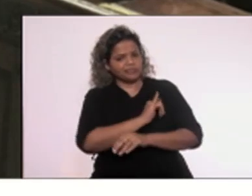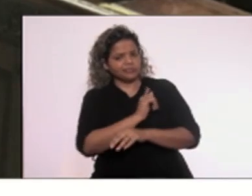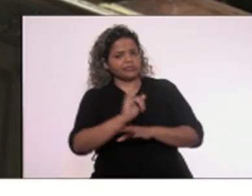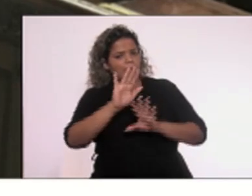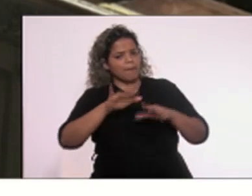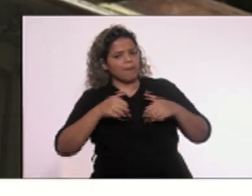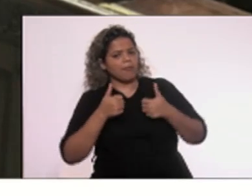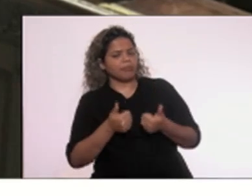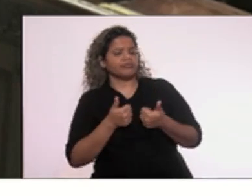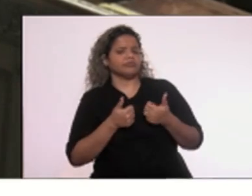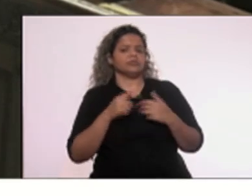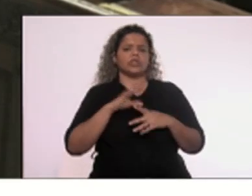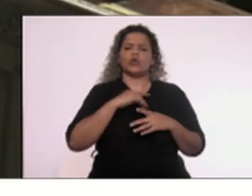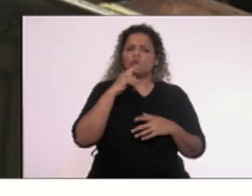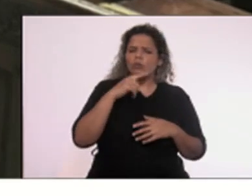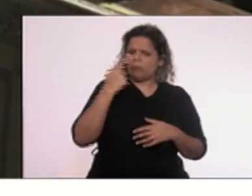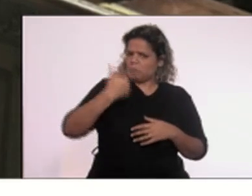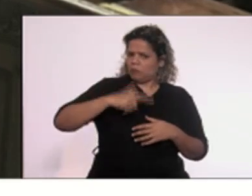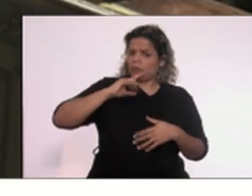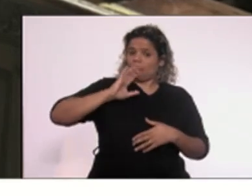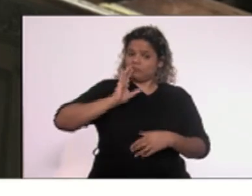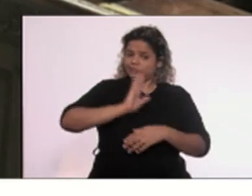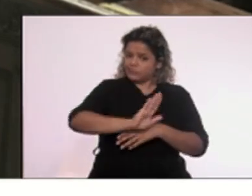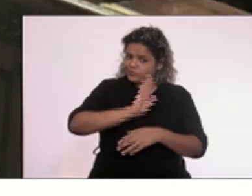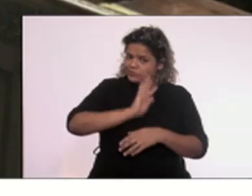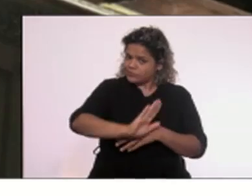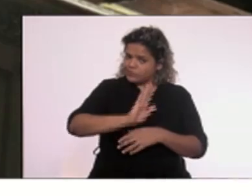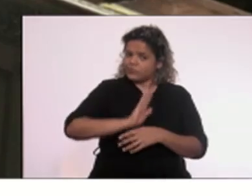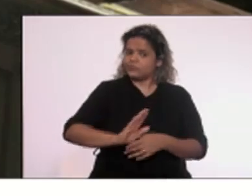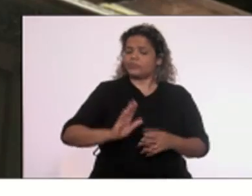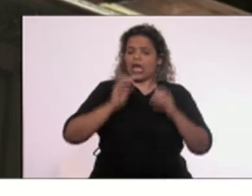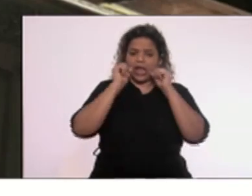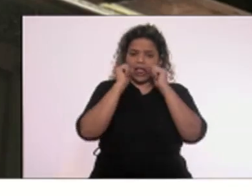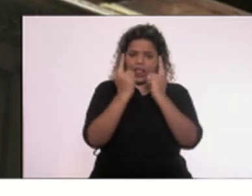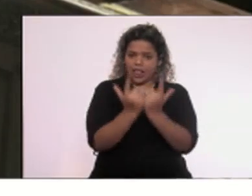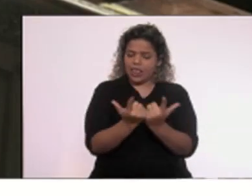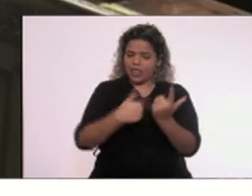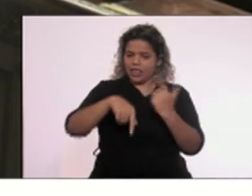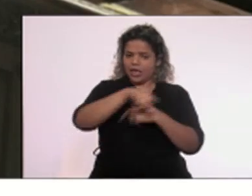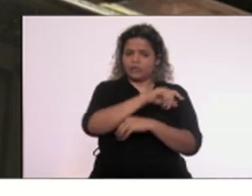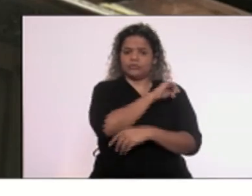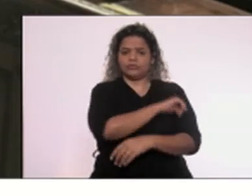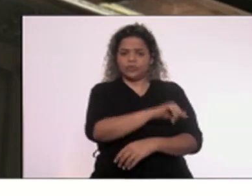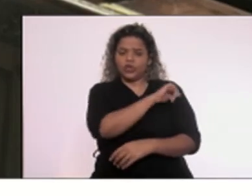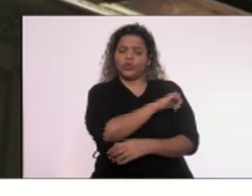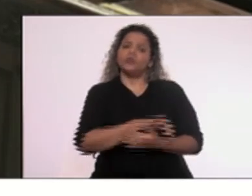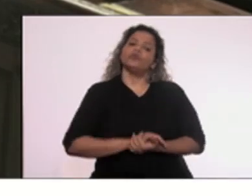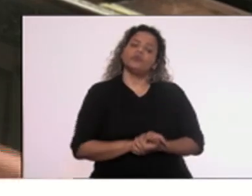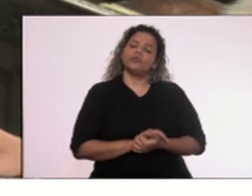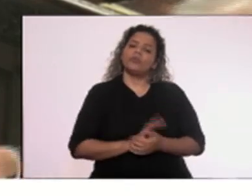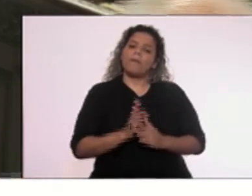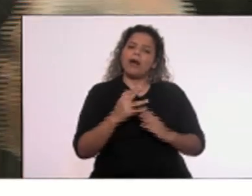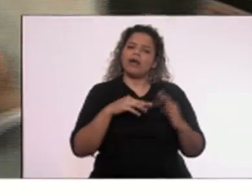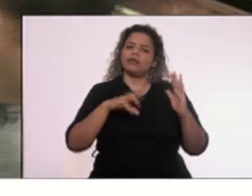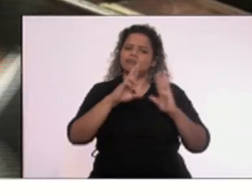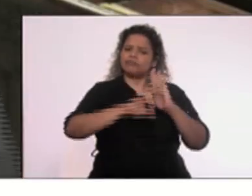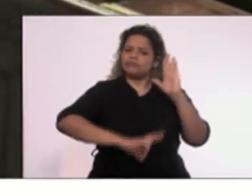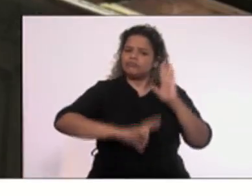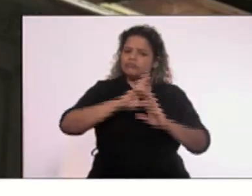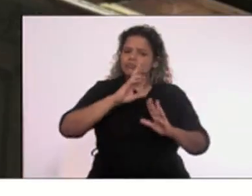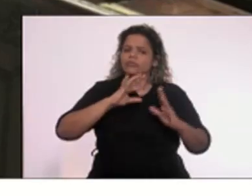sem dúvida nenhuma, é uma contribuição da Assembleia Legislativa do Estado do Rio de Janeiro para a